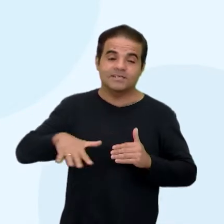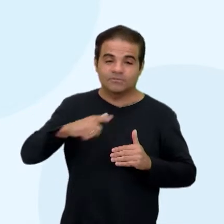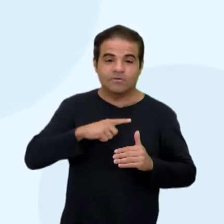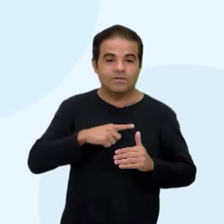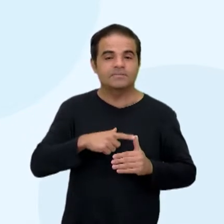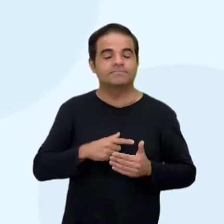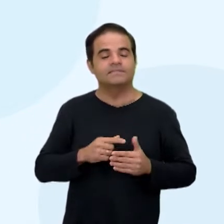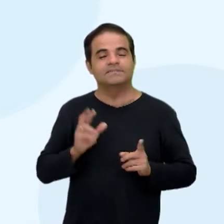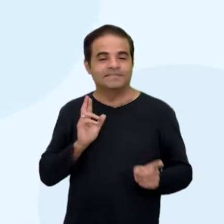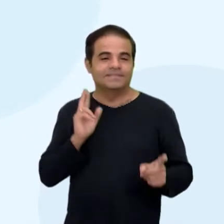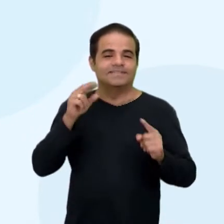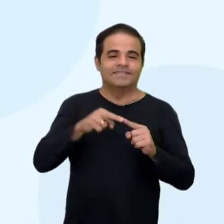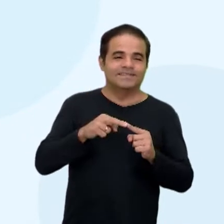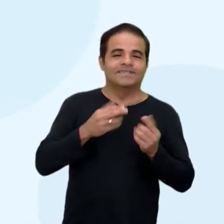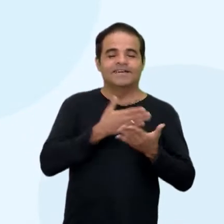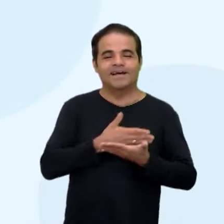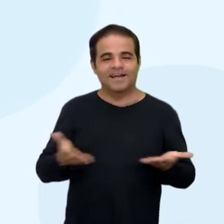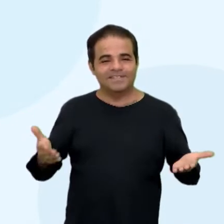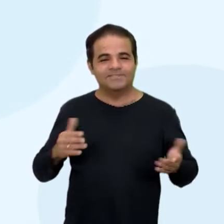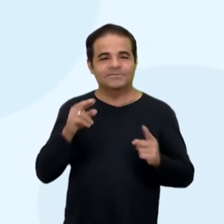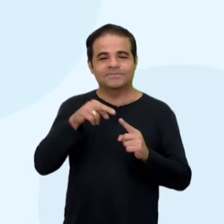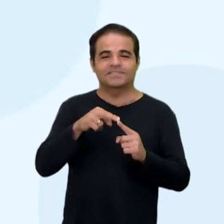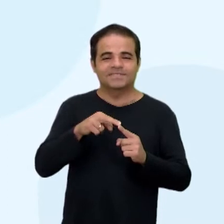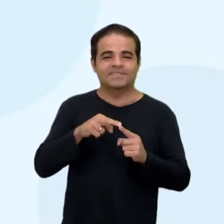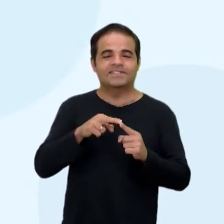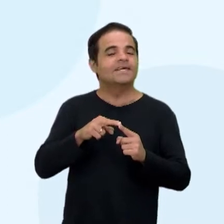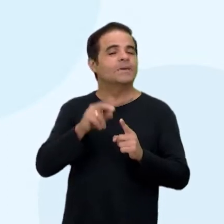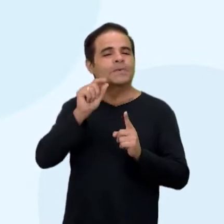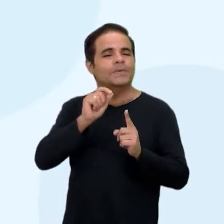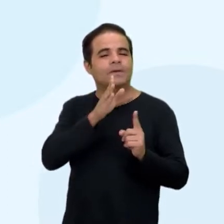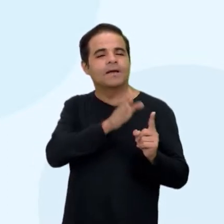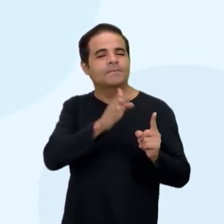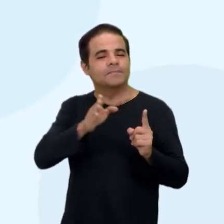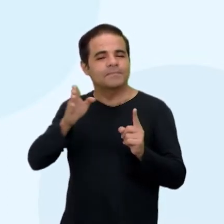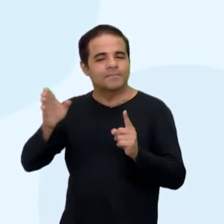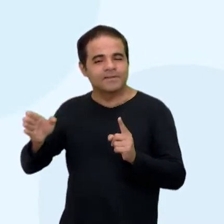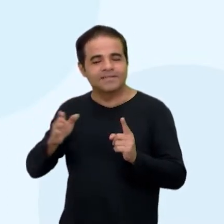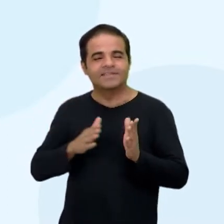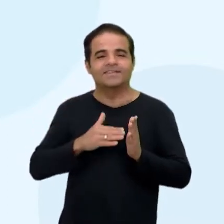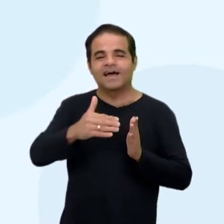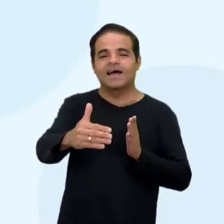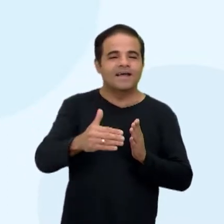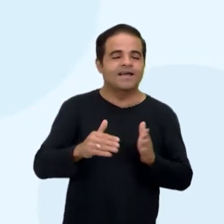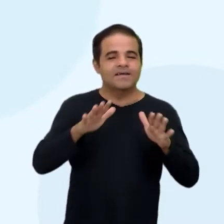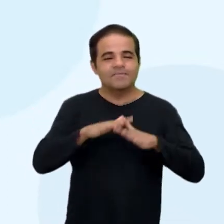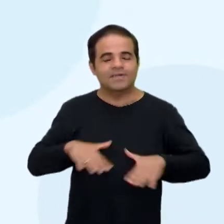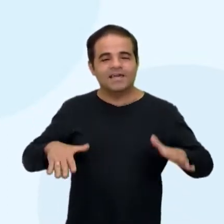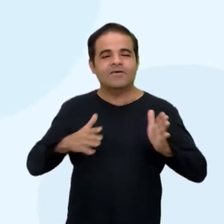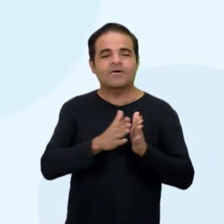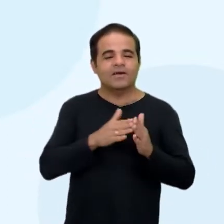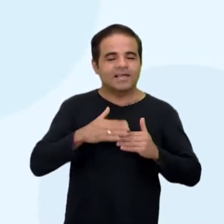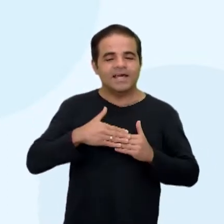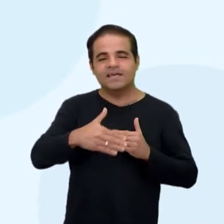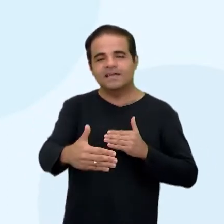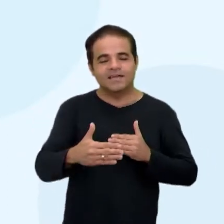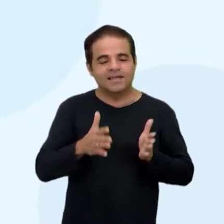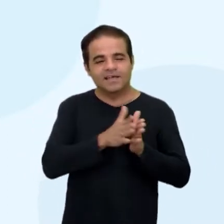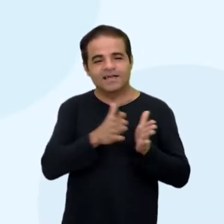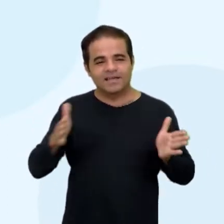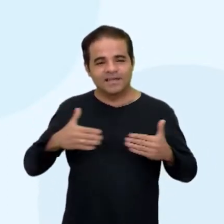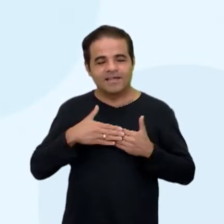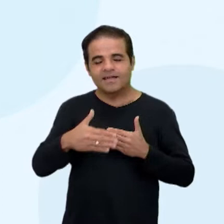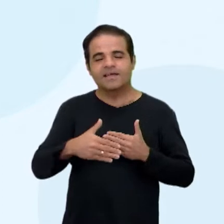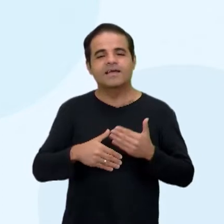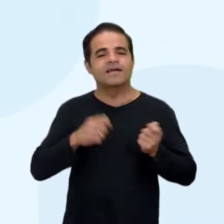certo? Voltando aqui no referencial bibliográfico, vamos ver algumas etapas aqui, ó. A gente discutiu anteriormente sobre